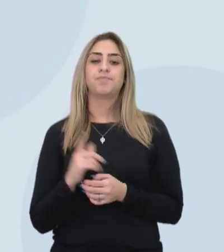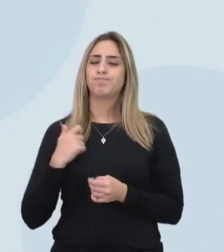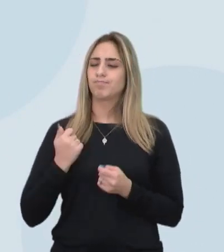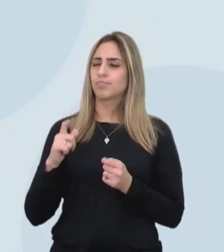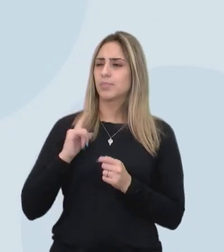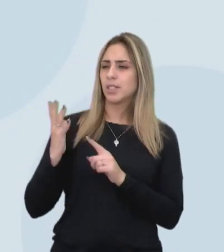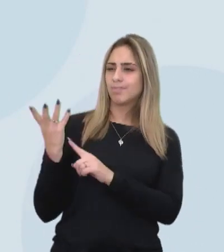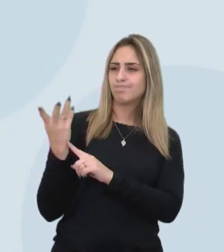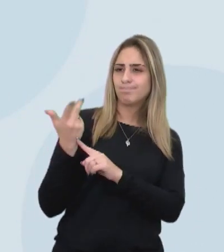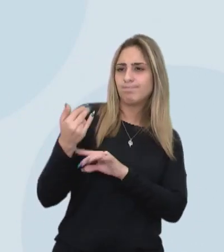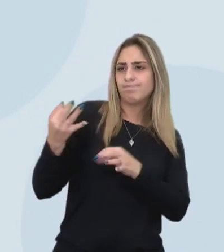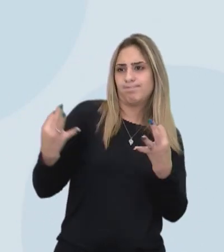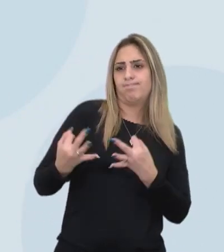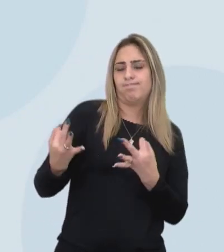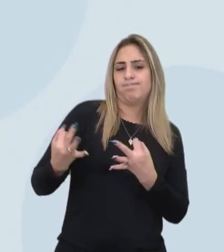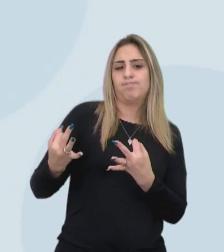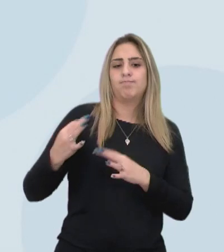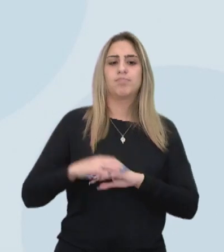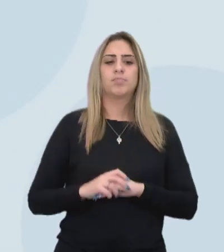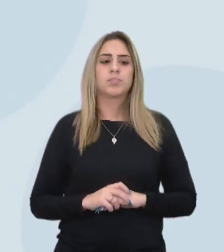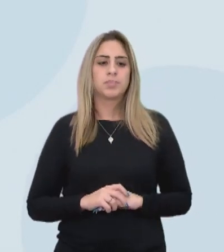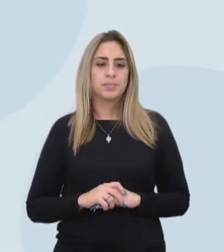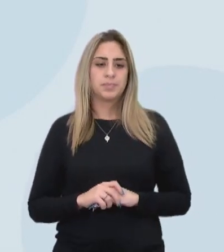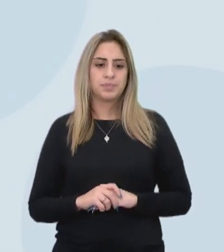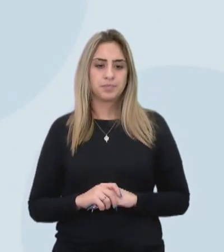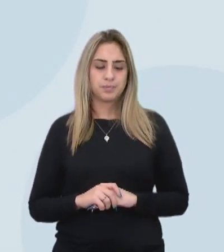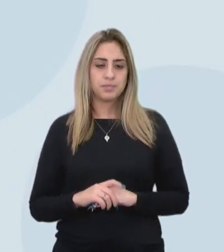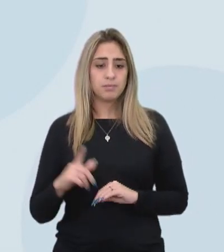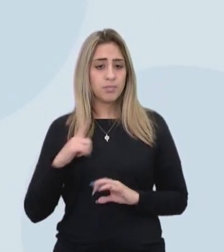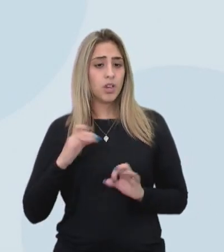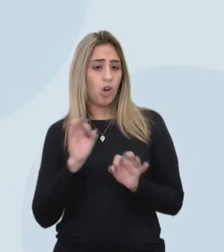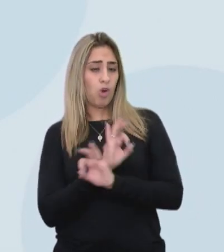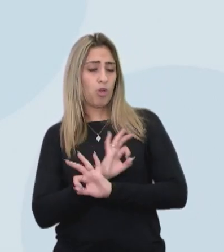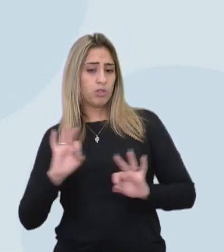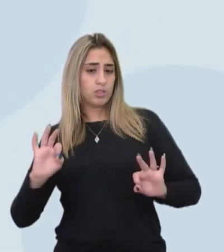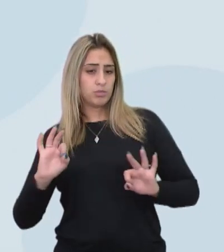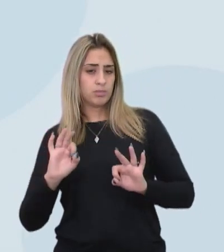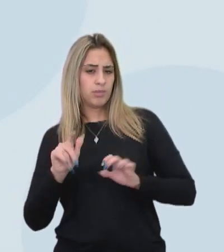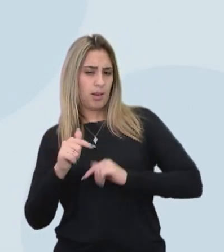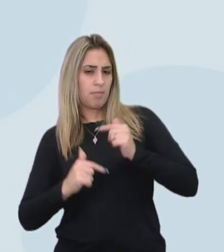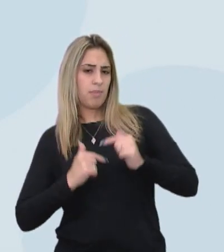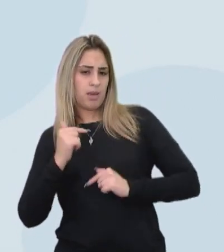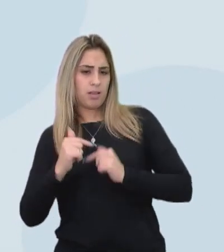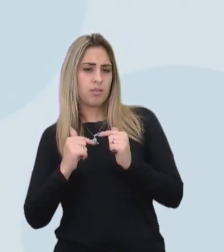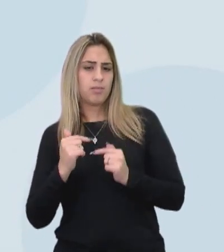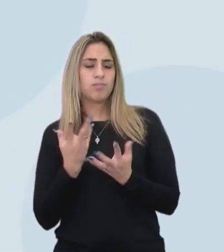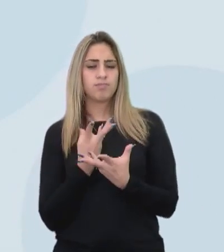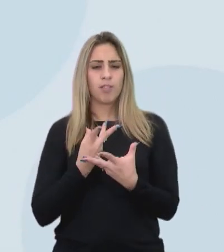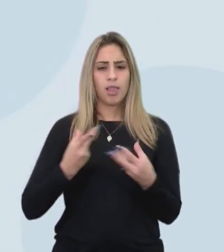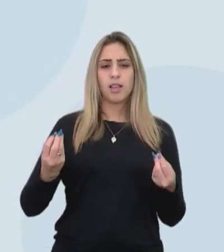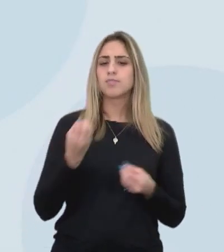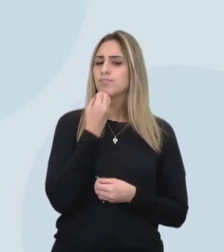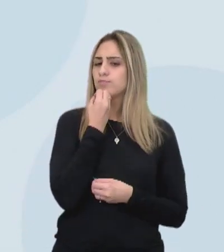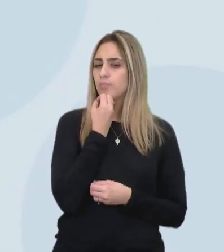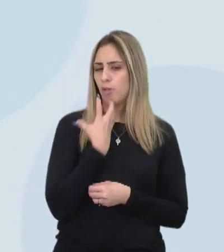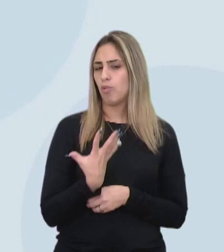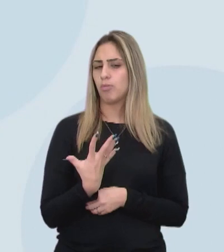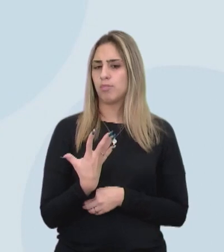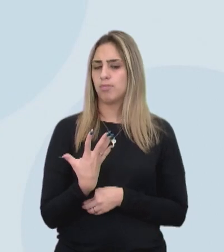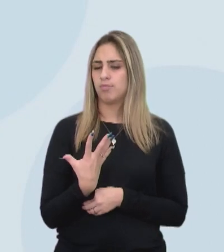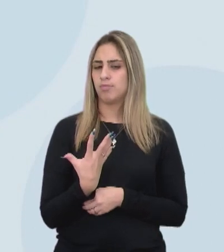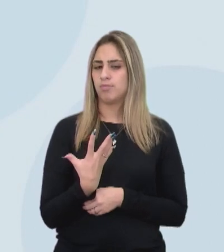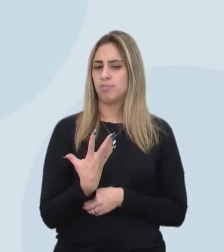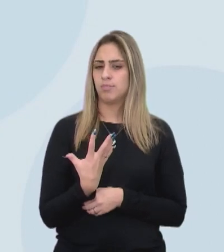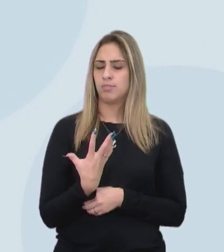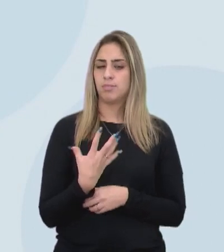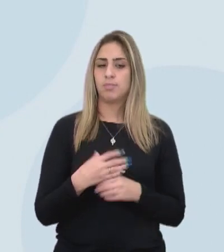Um olhar detalhado para esse processo de edição. Ter um excelente acabamento, qualidade e bom gosto. Esse bom gosto